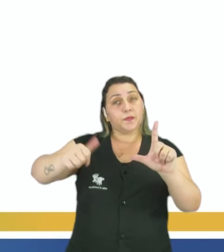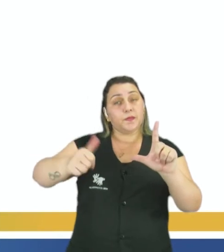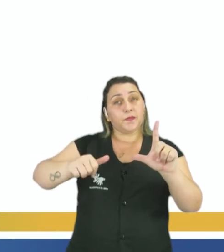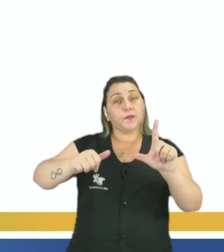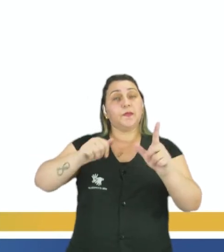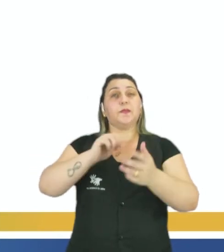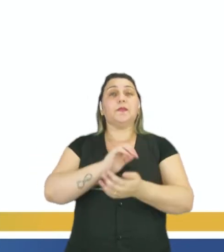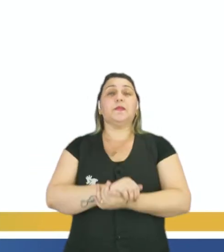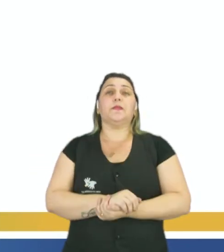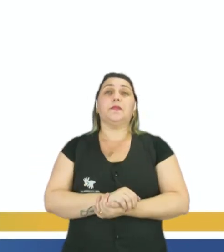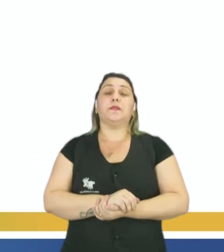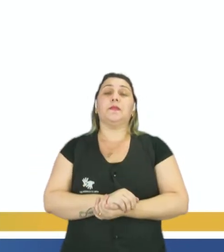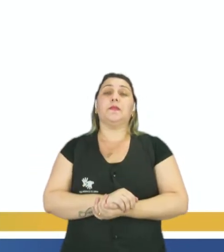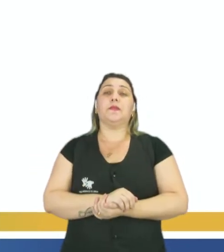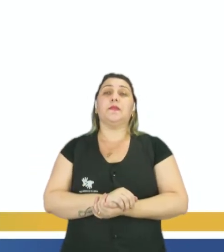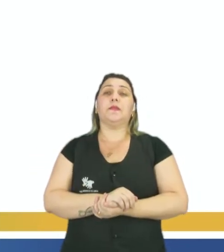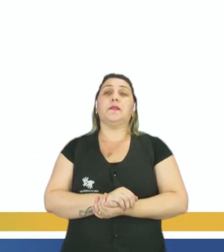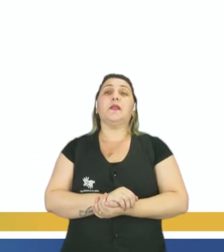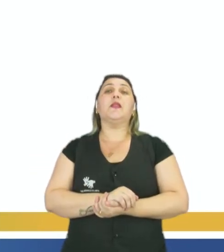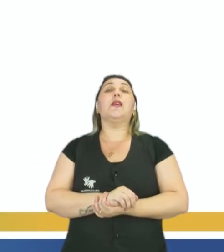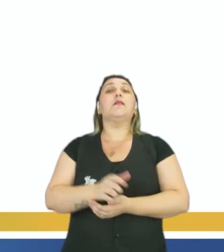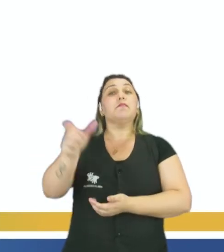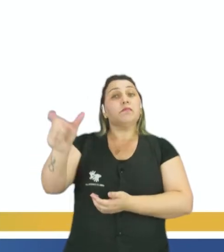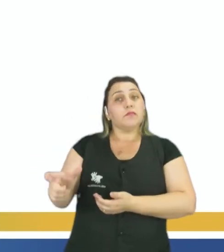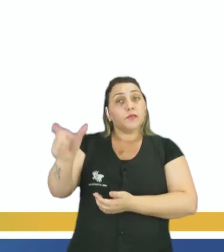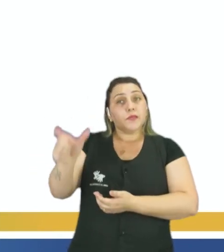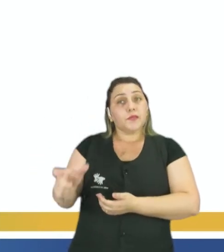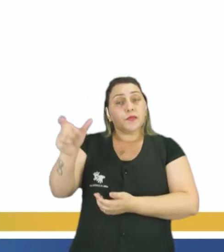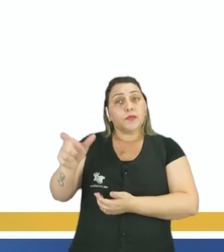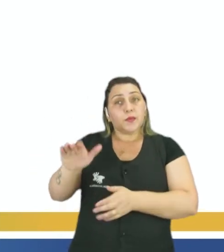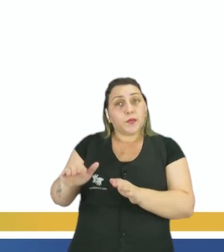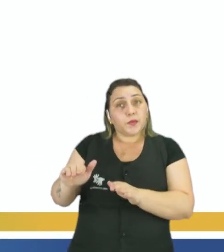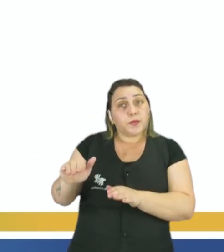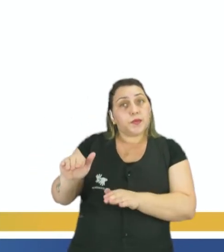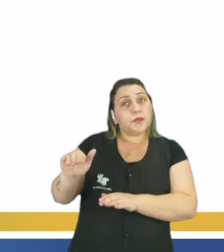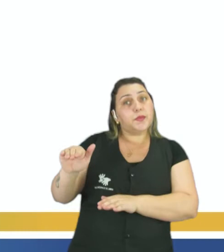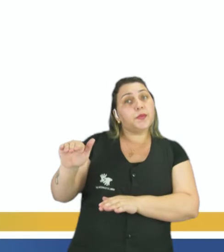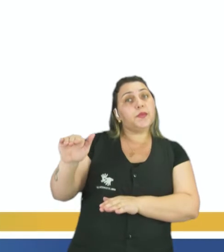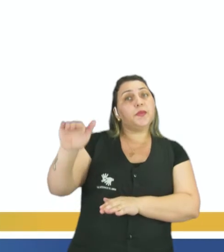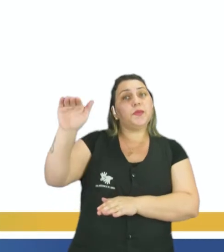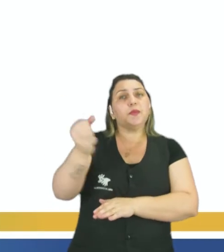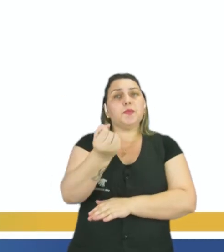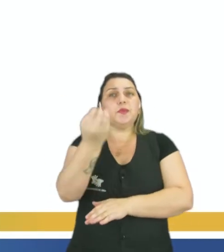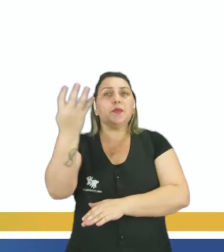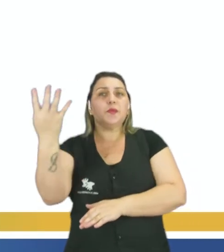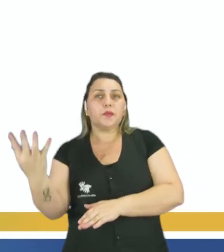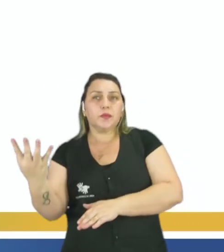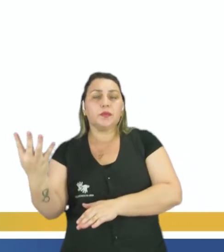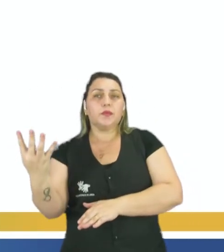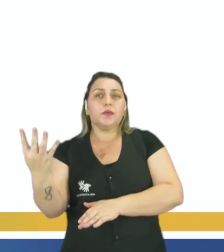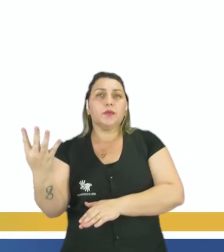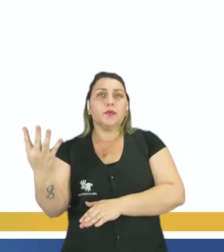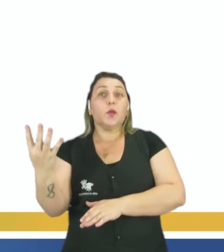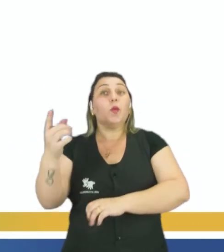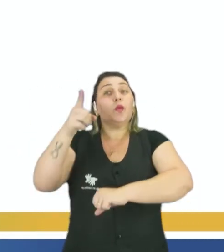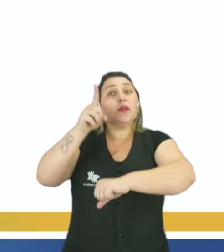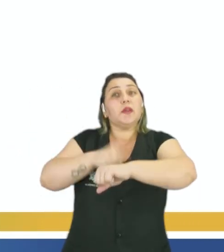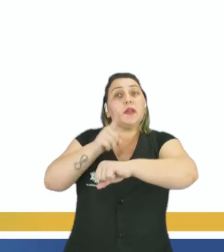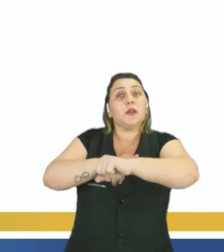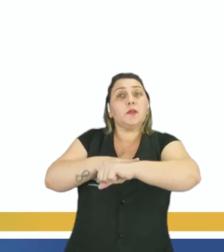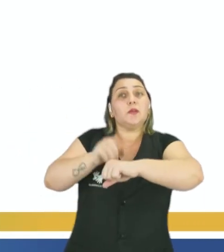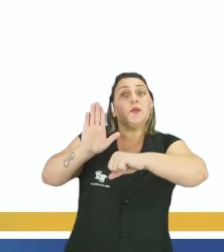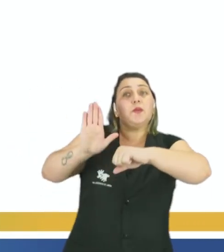disposição. Enquanto o pedreiro ele vai aumentando a quantidade, o tempo ele